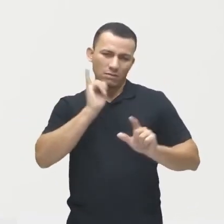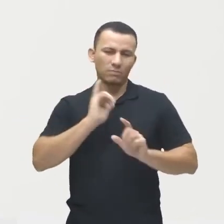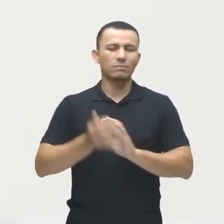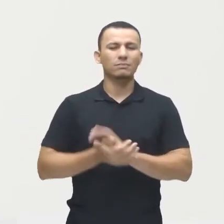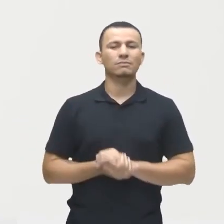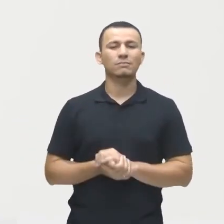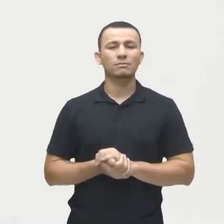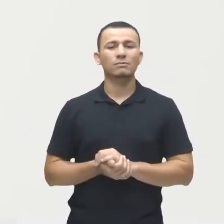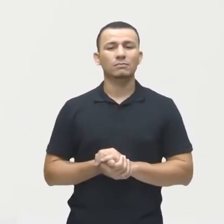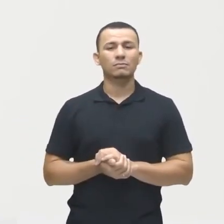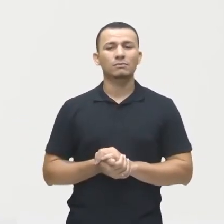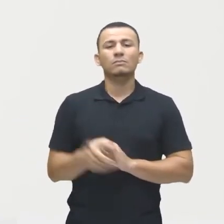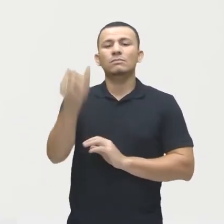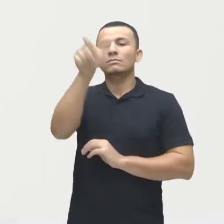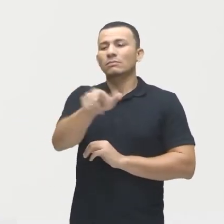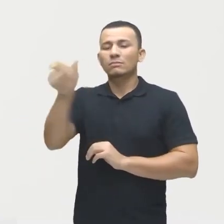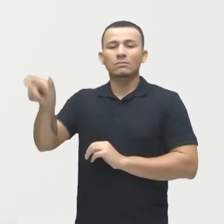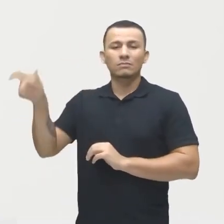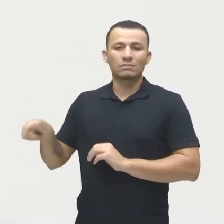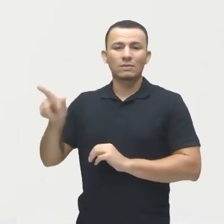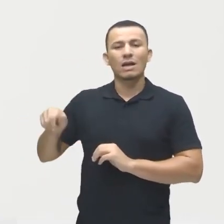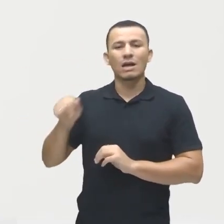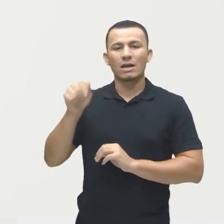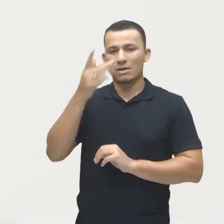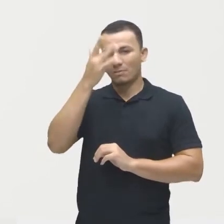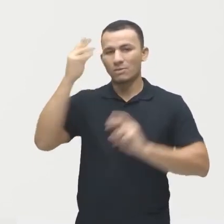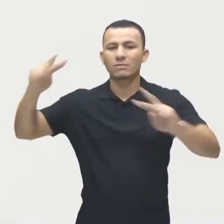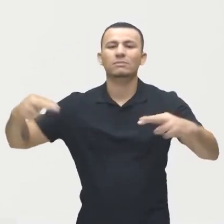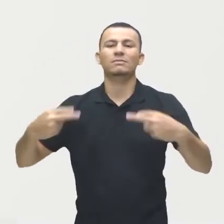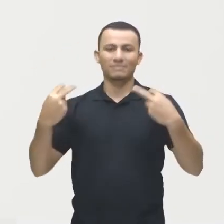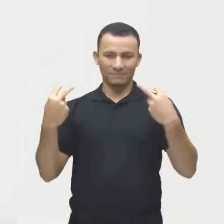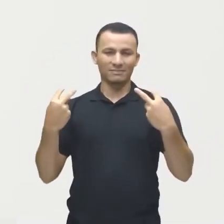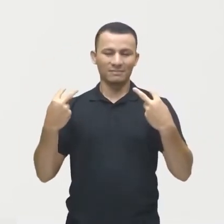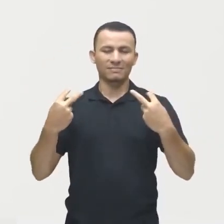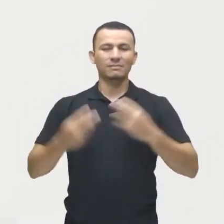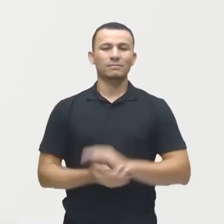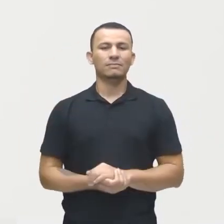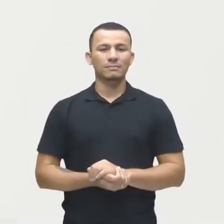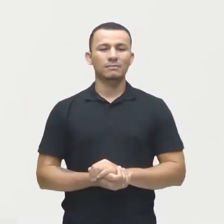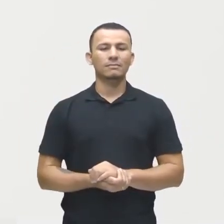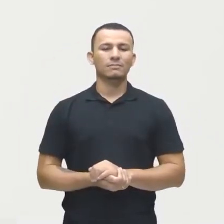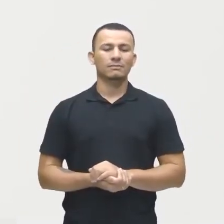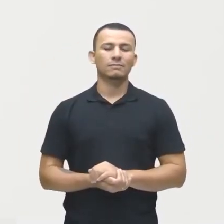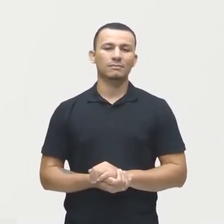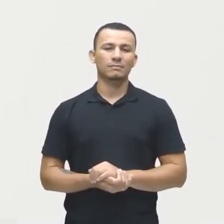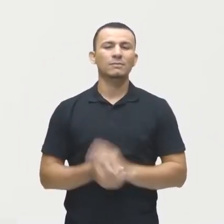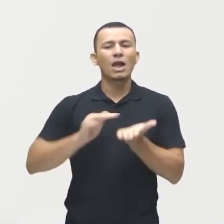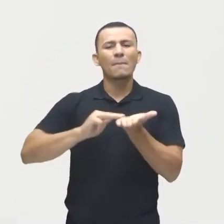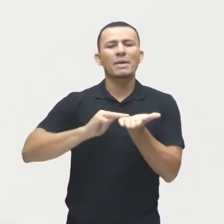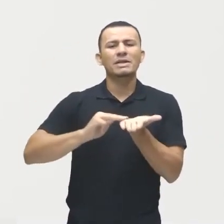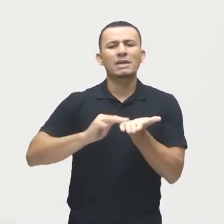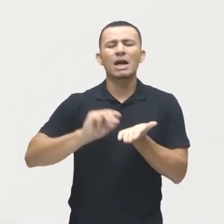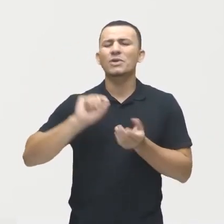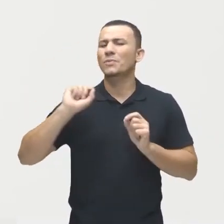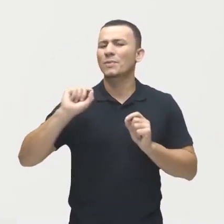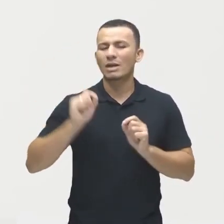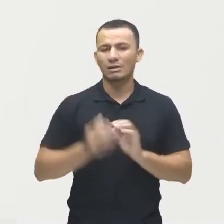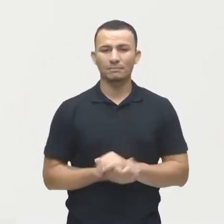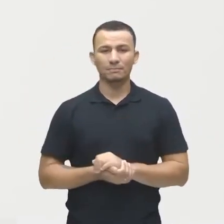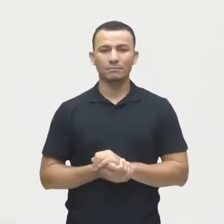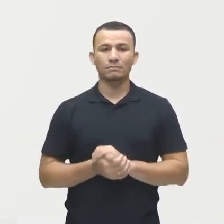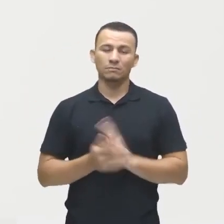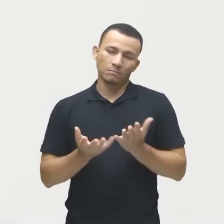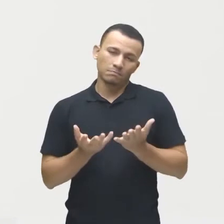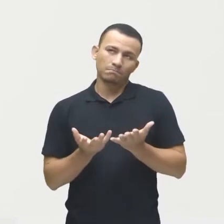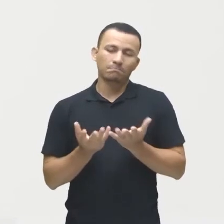Os receptores são os espectadores, as pessoas que estão assistindo e tal. Mensagem Como se trata de um programa de música,